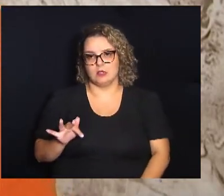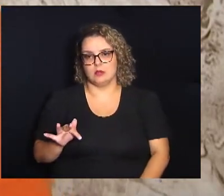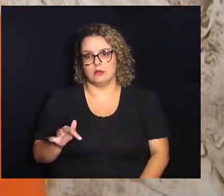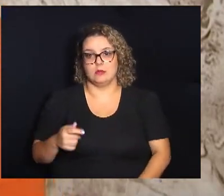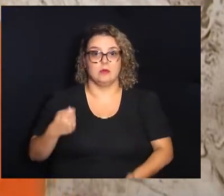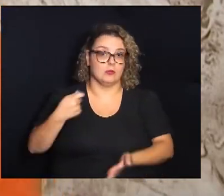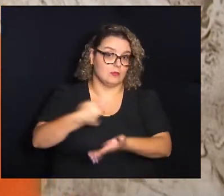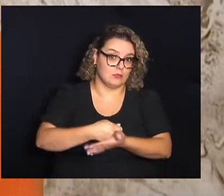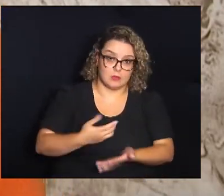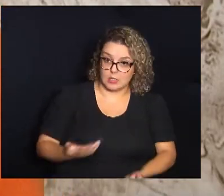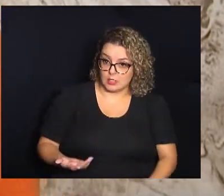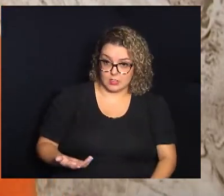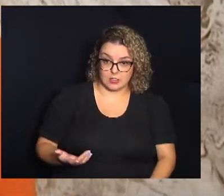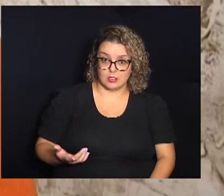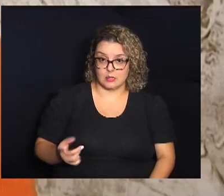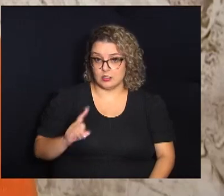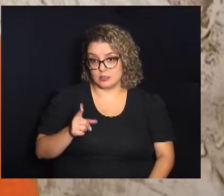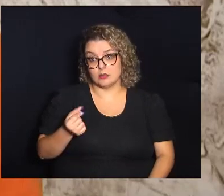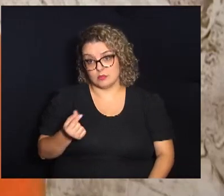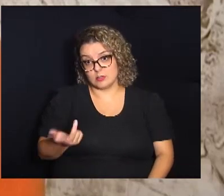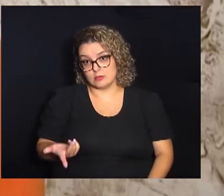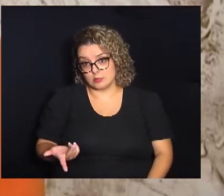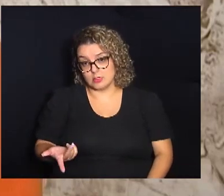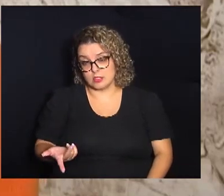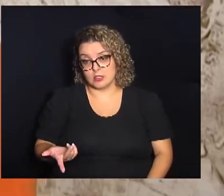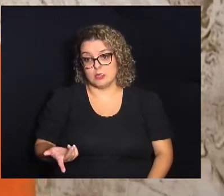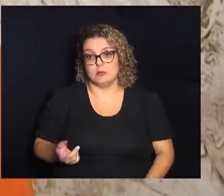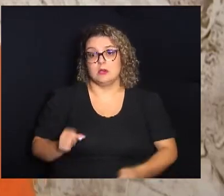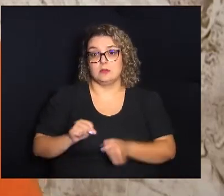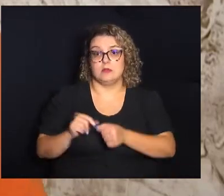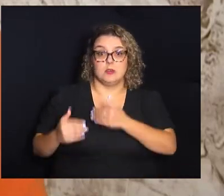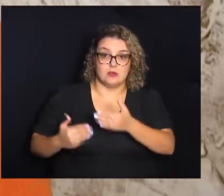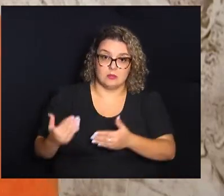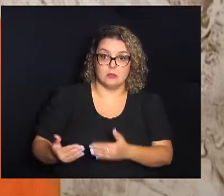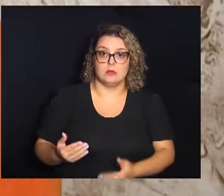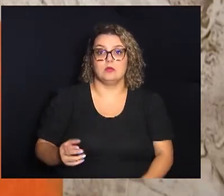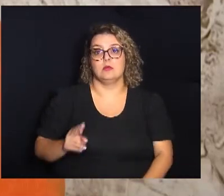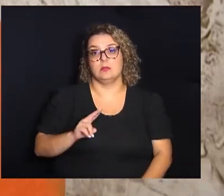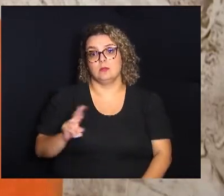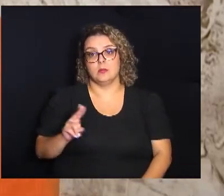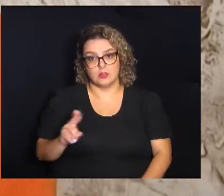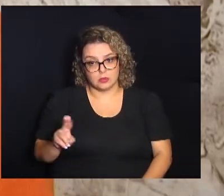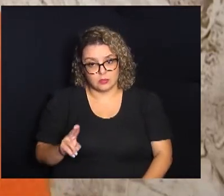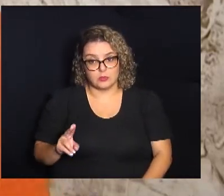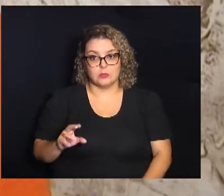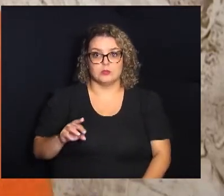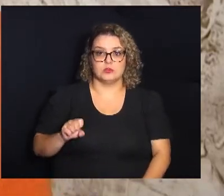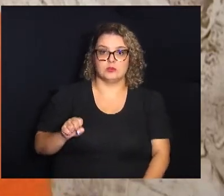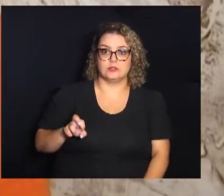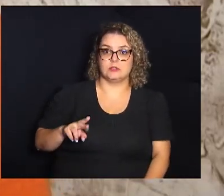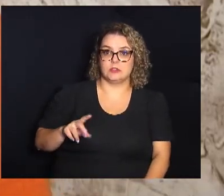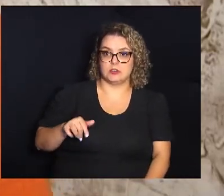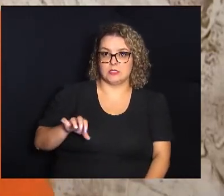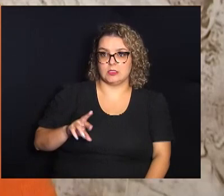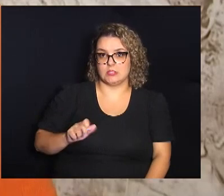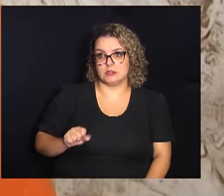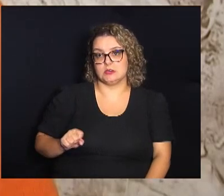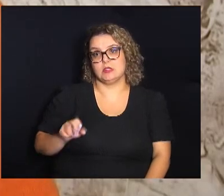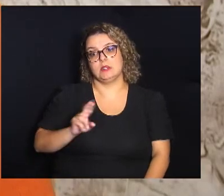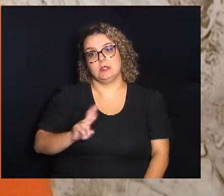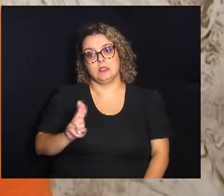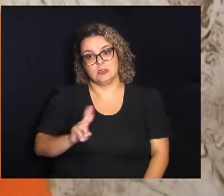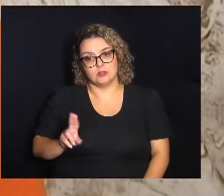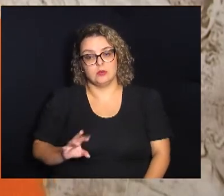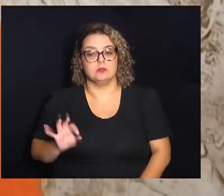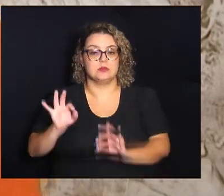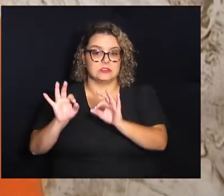por aquilo, não financeiramente, mas fazer todo o processo de tirar o meu nome do Serasa, limpar meu nome